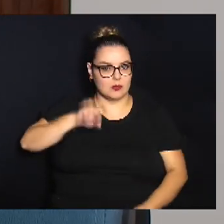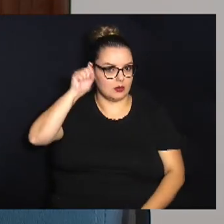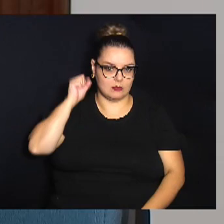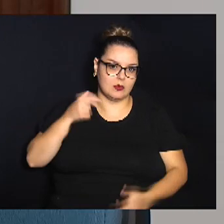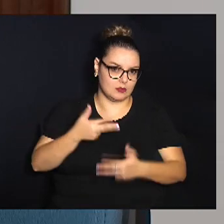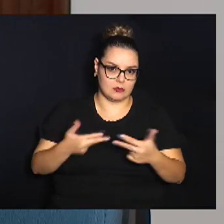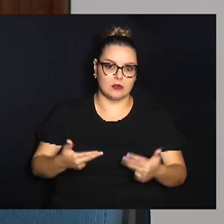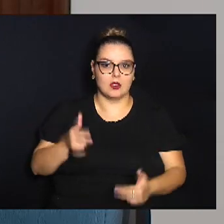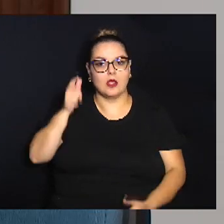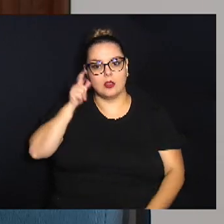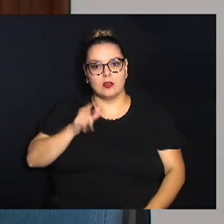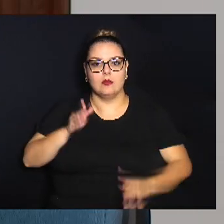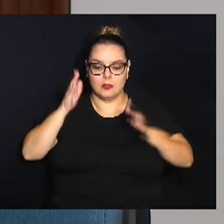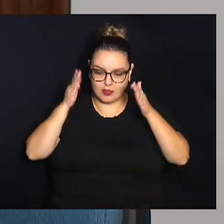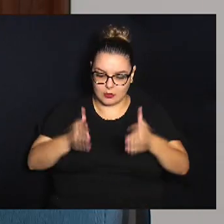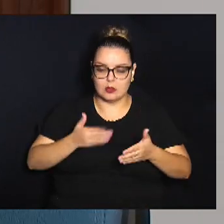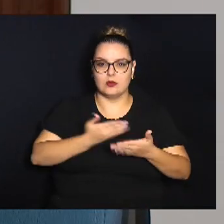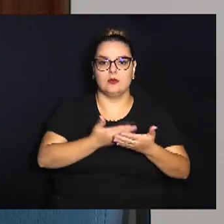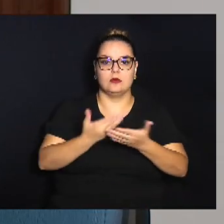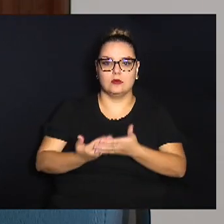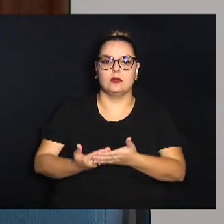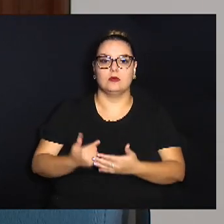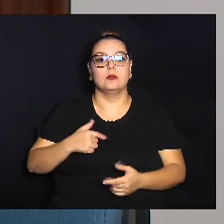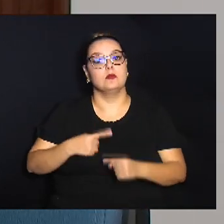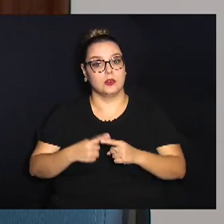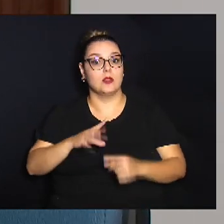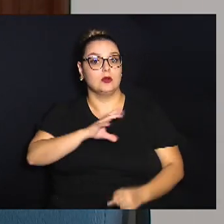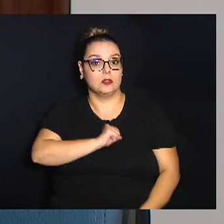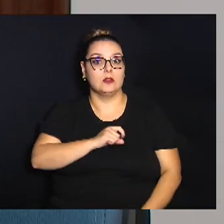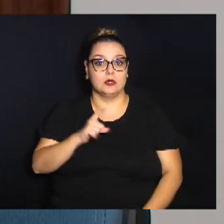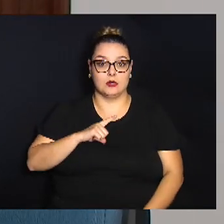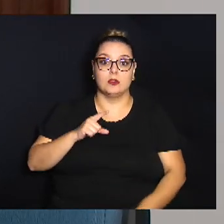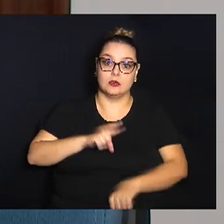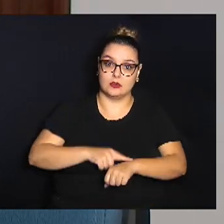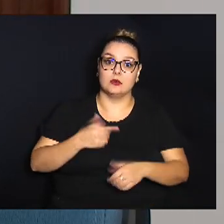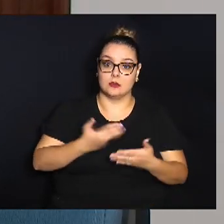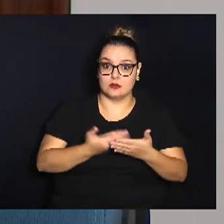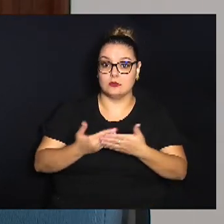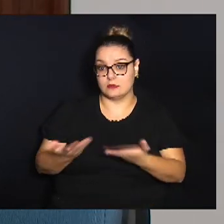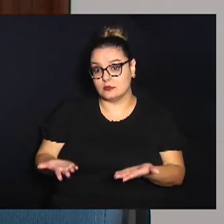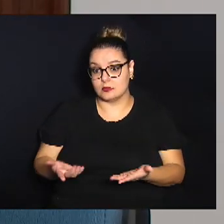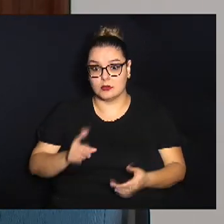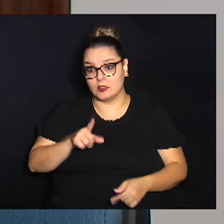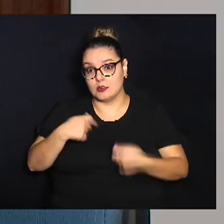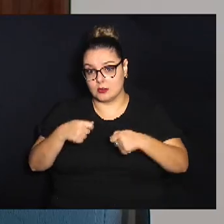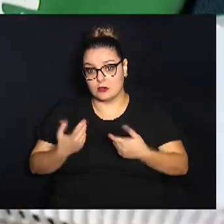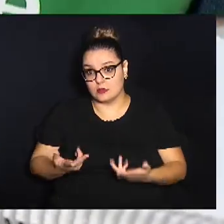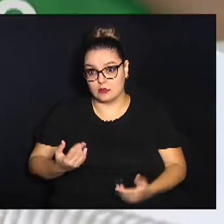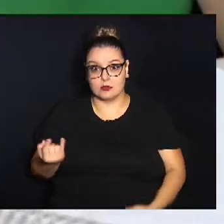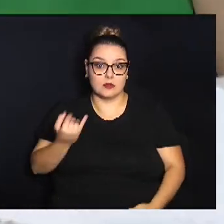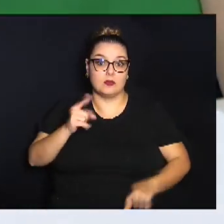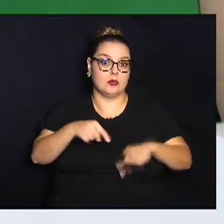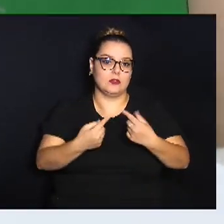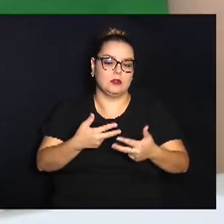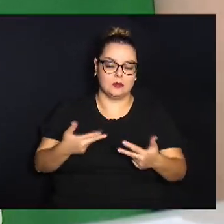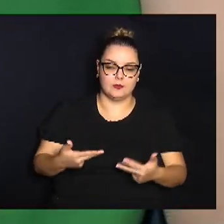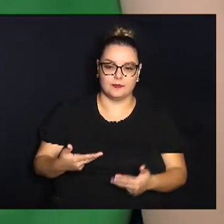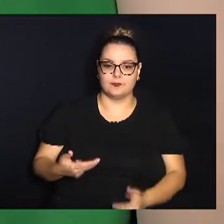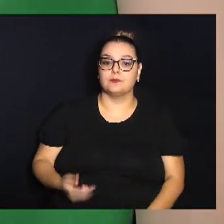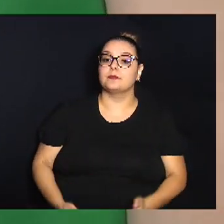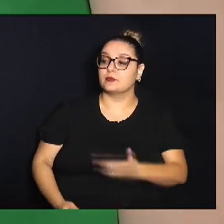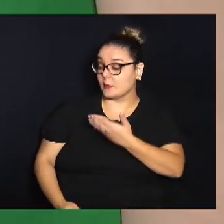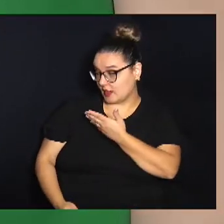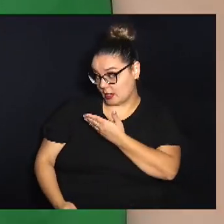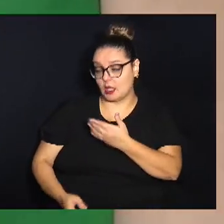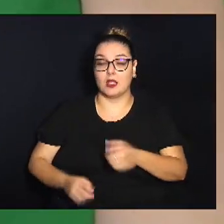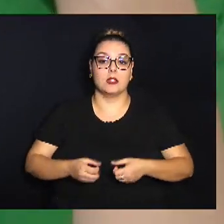coisas. Eu conseguia realmente estudar um negócio porque eu tô gostando e ter muito tempo para estudar, sabe? Porque eu não precisava me importar com as outras coisas. Biliana